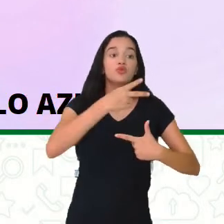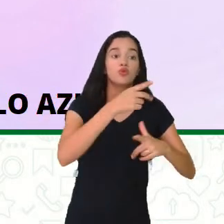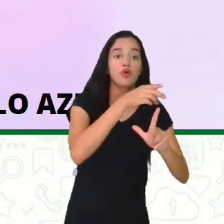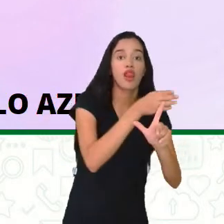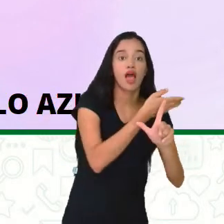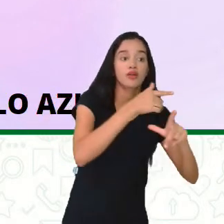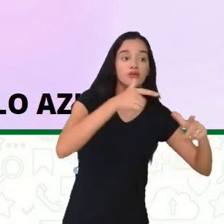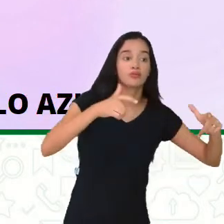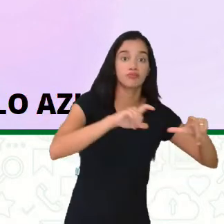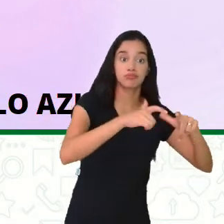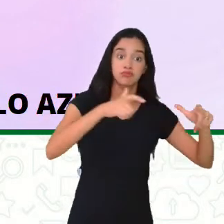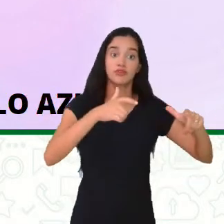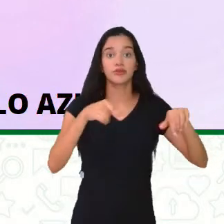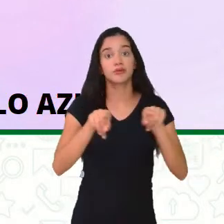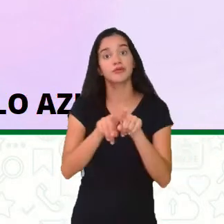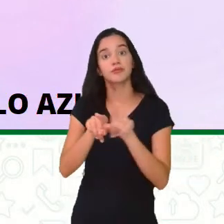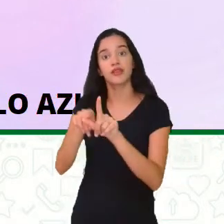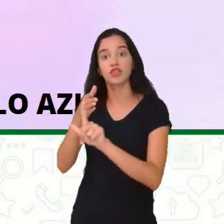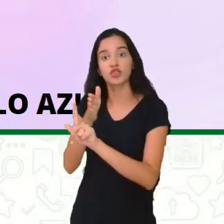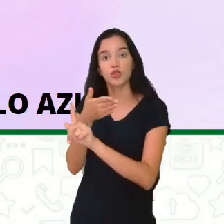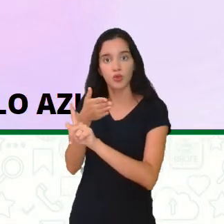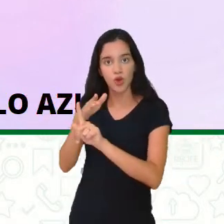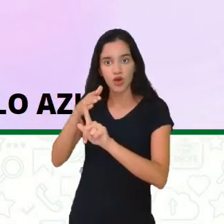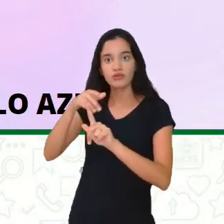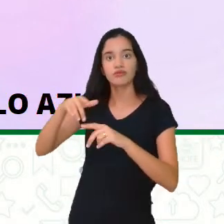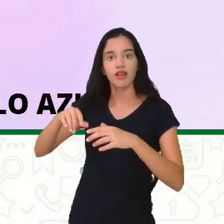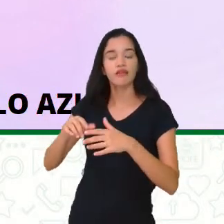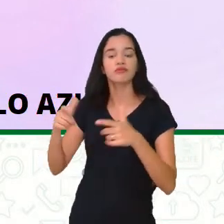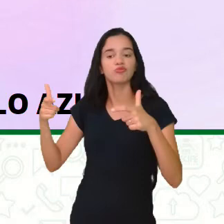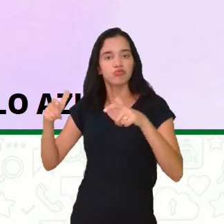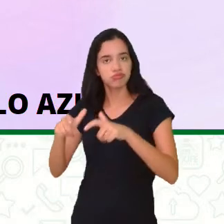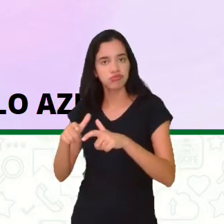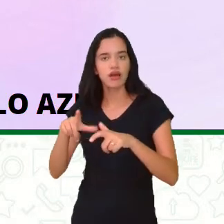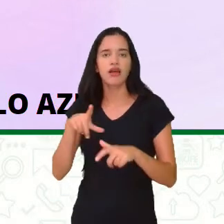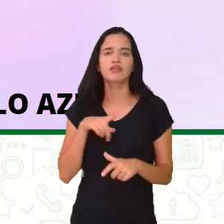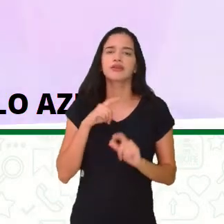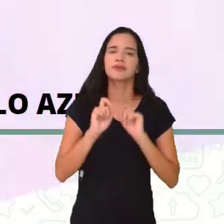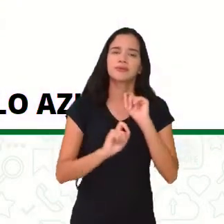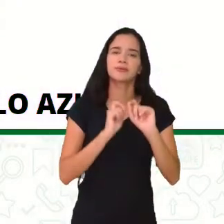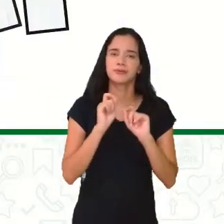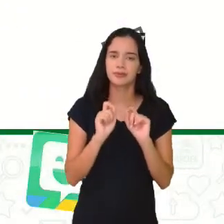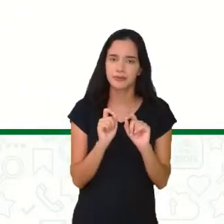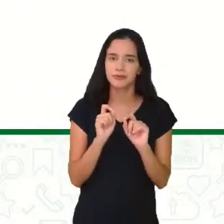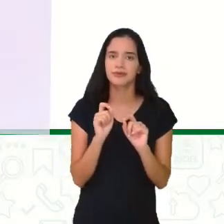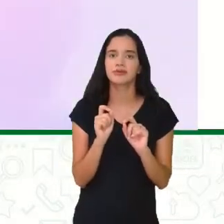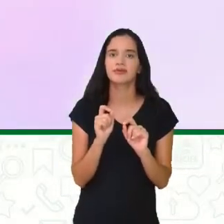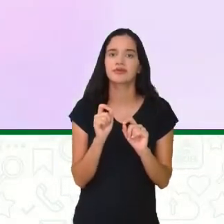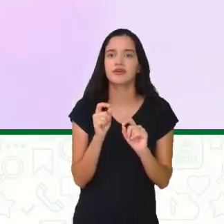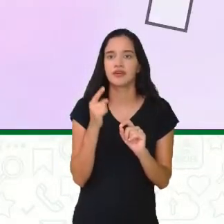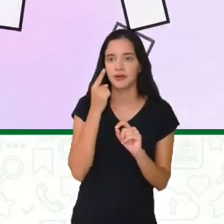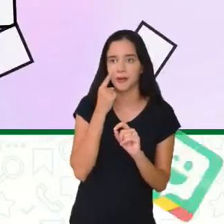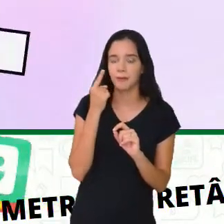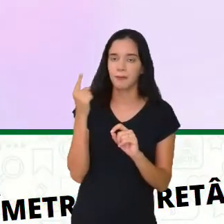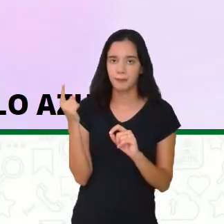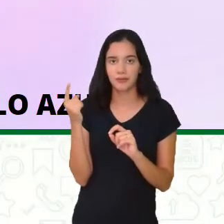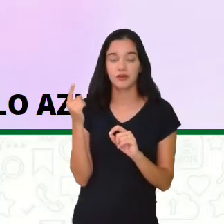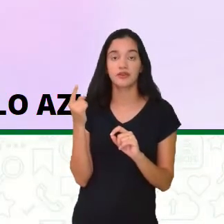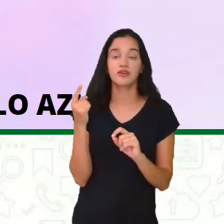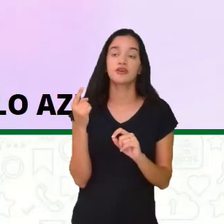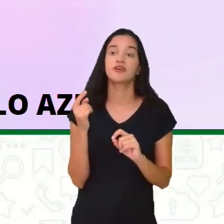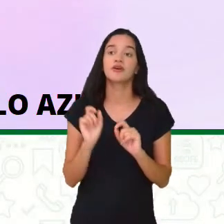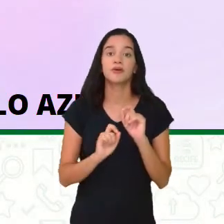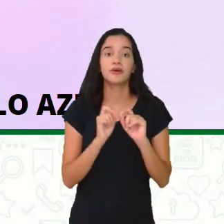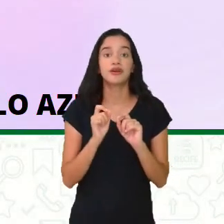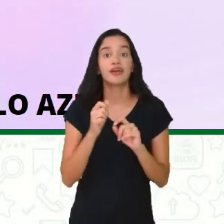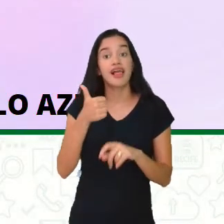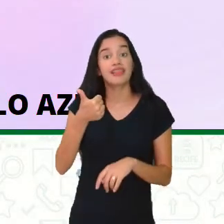dois lados menores, né? E você vai ter exatamente o mesmo tamanho, que vai